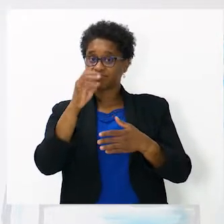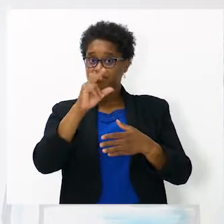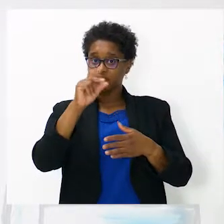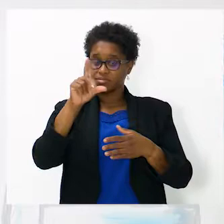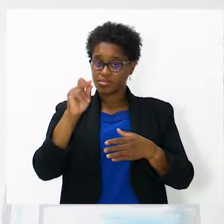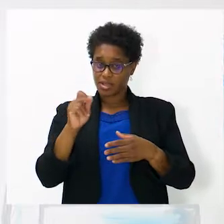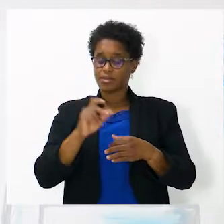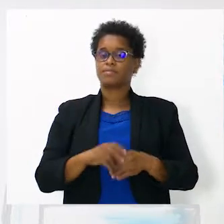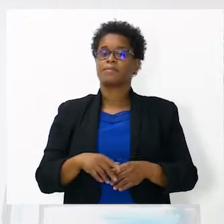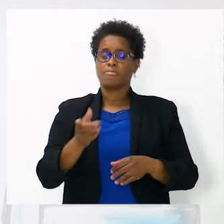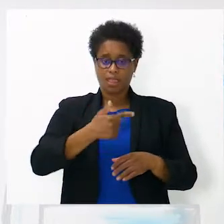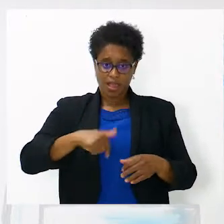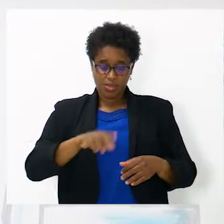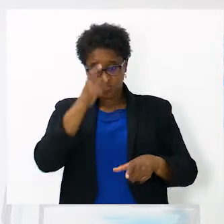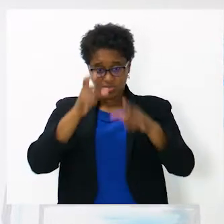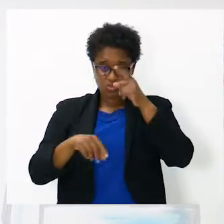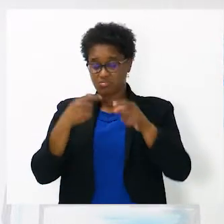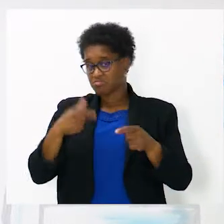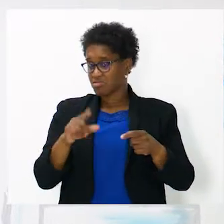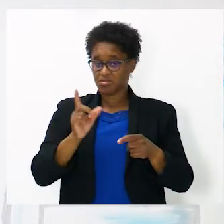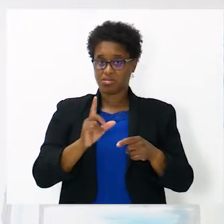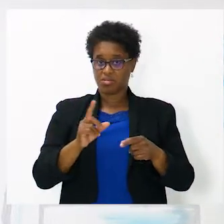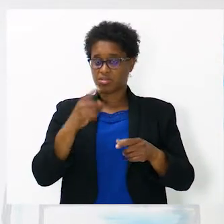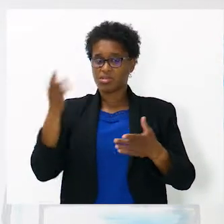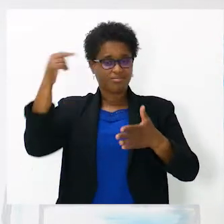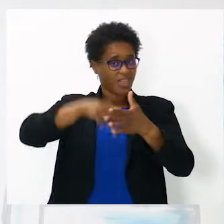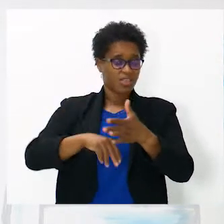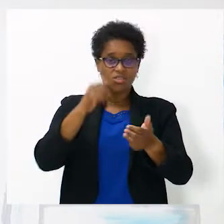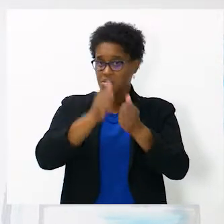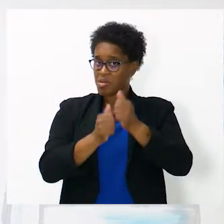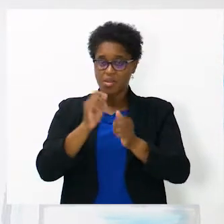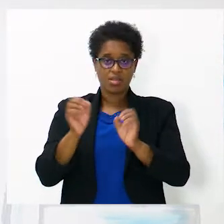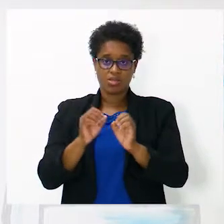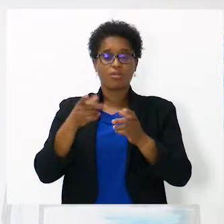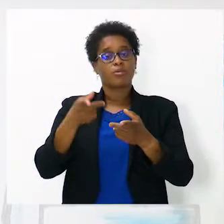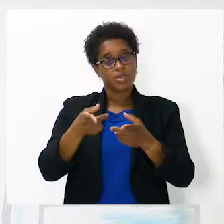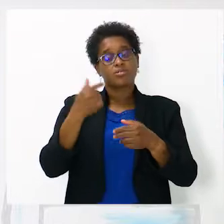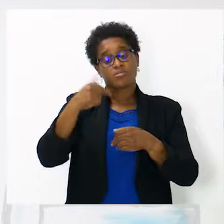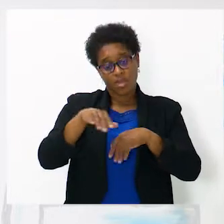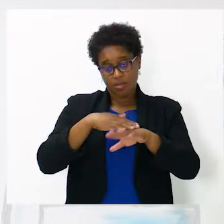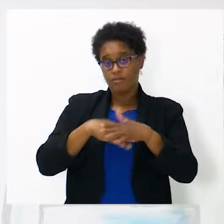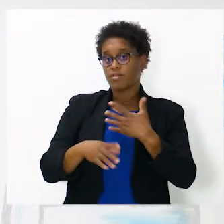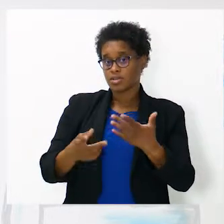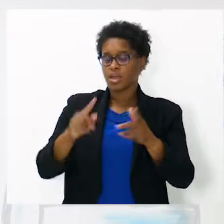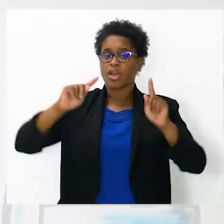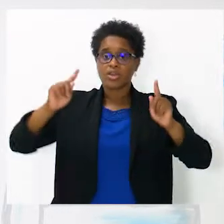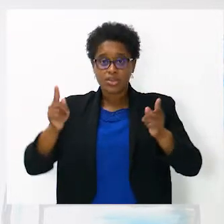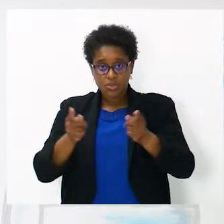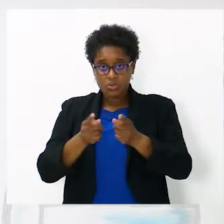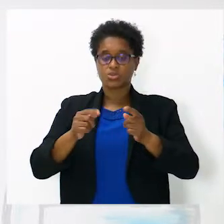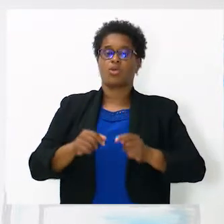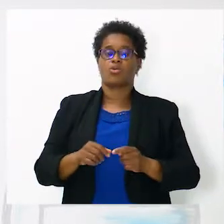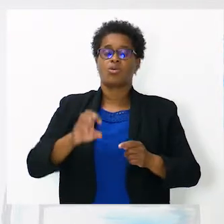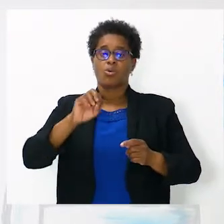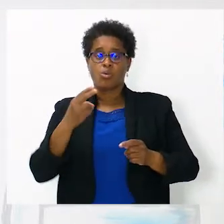escala, a nossa pessoa não caberia numa folha de papel. Para isso, vamos ter que fazer a redução,